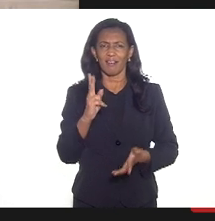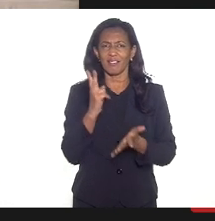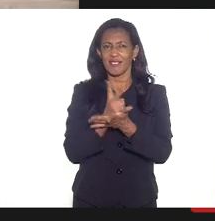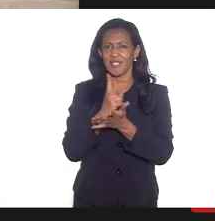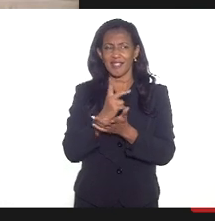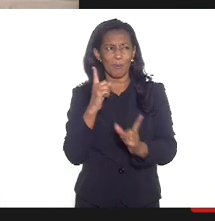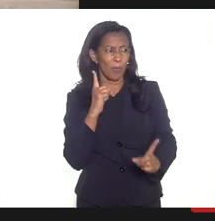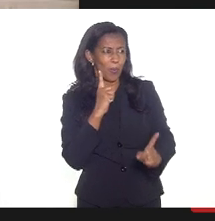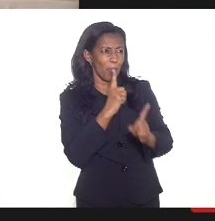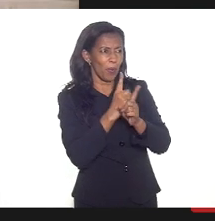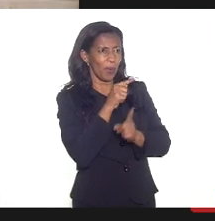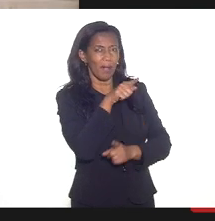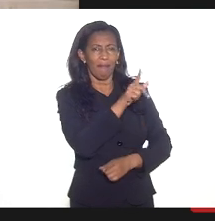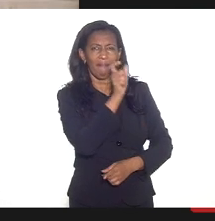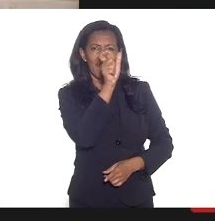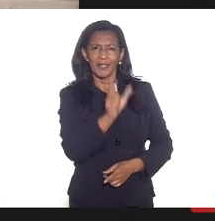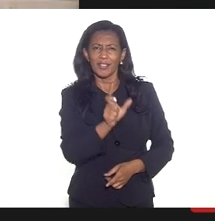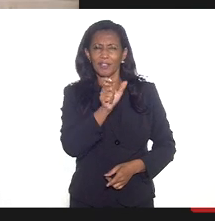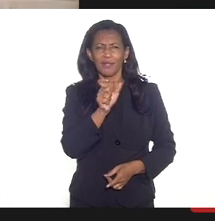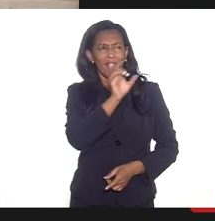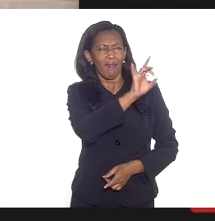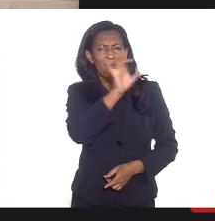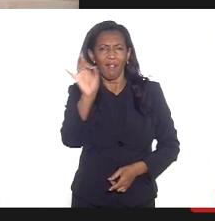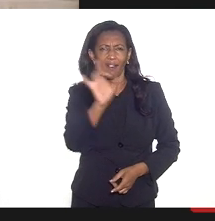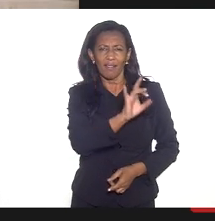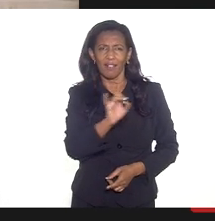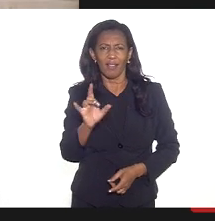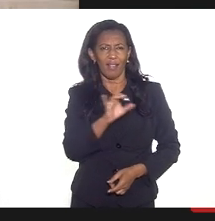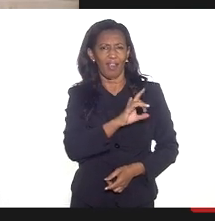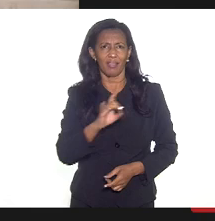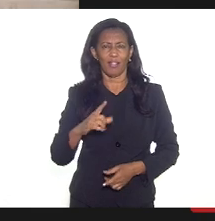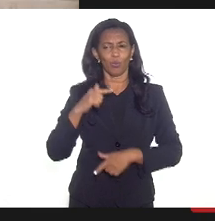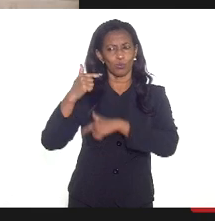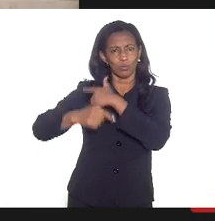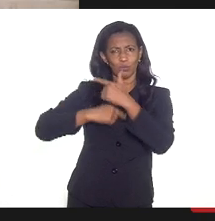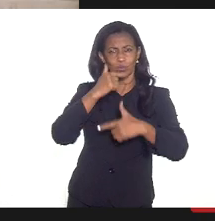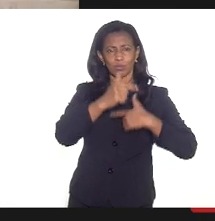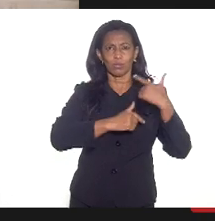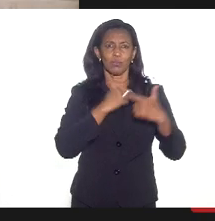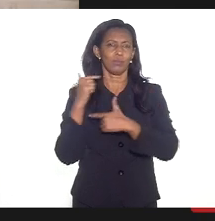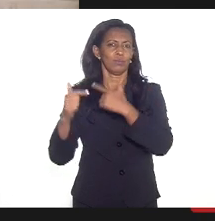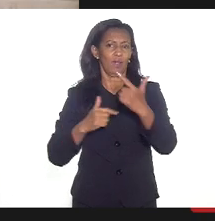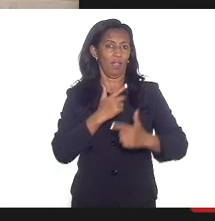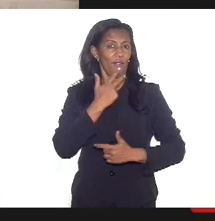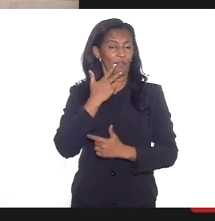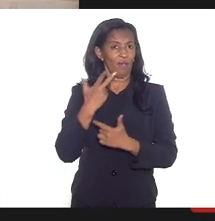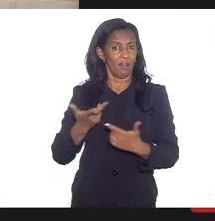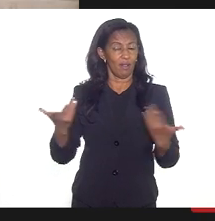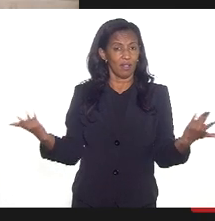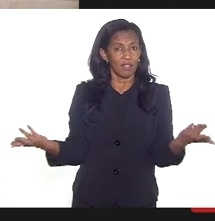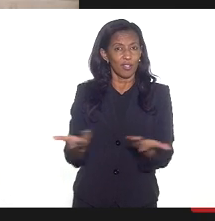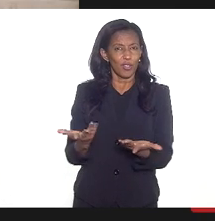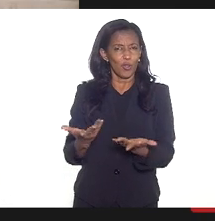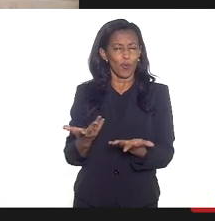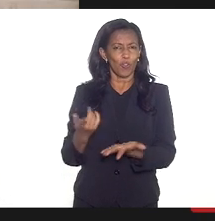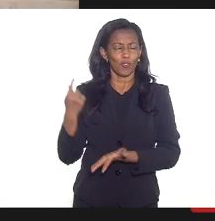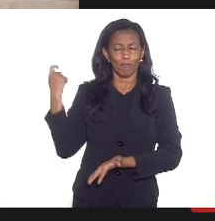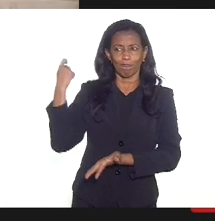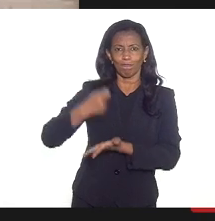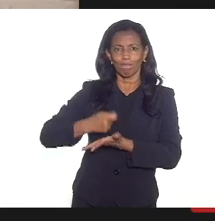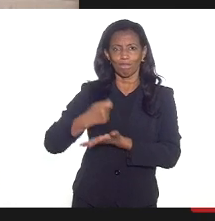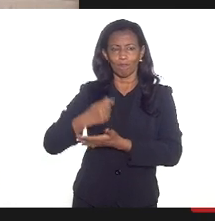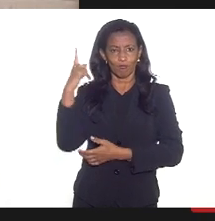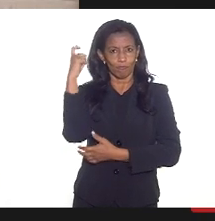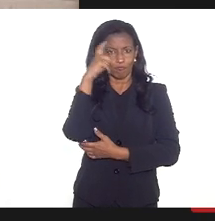conversa. É sempre um prazer ver o rostinho de vocês ali, imbatível nessa luta. Dizer que hoje, a duras penas,